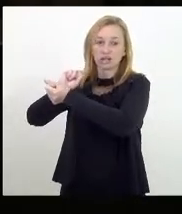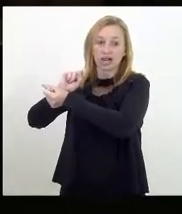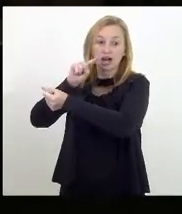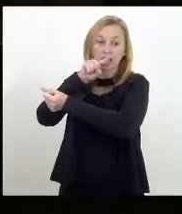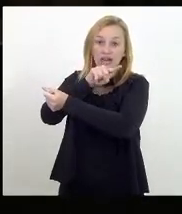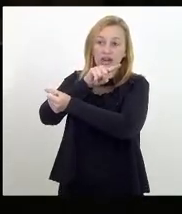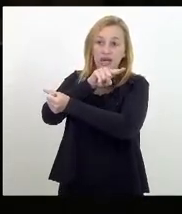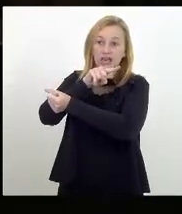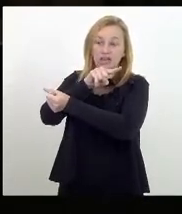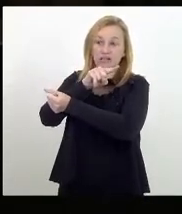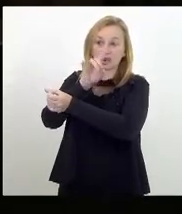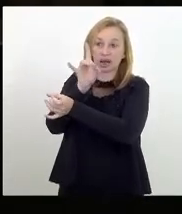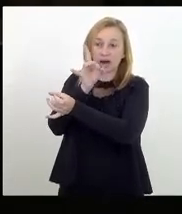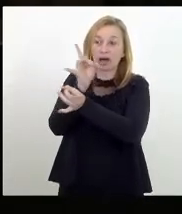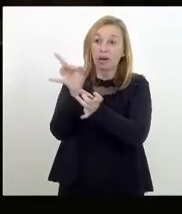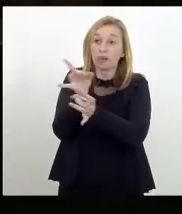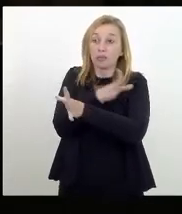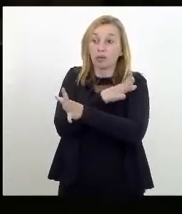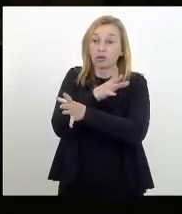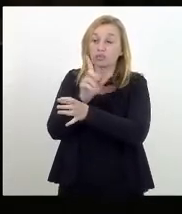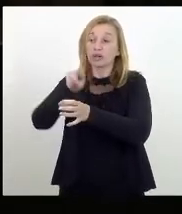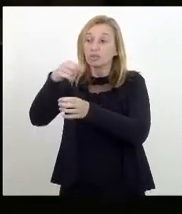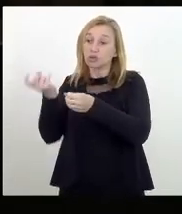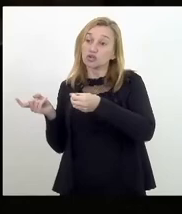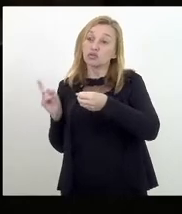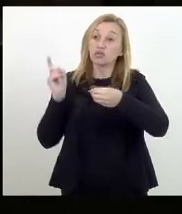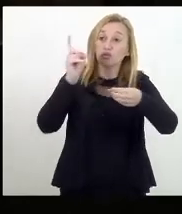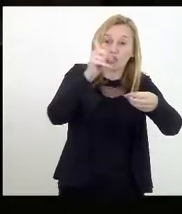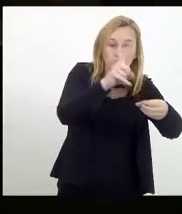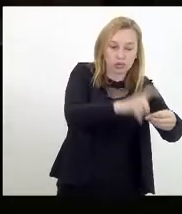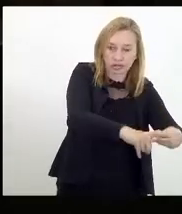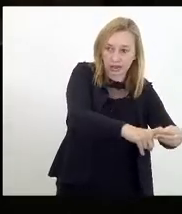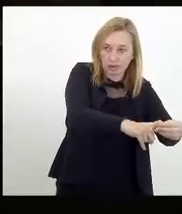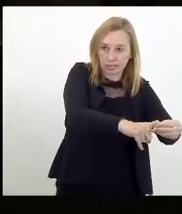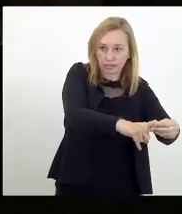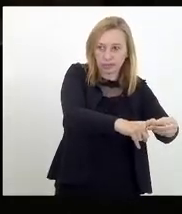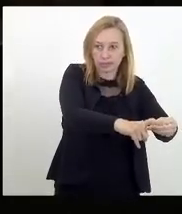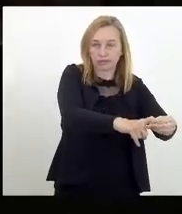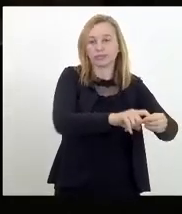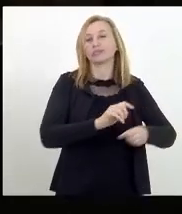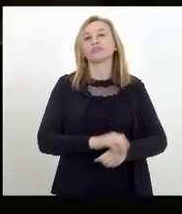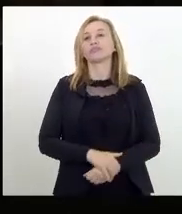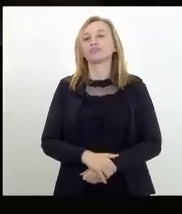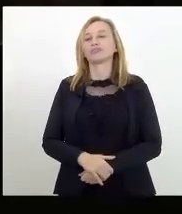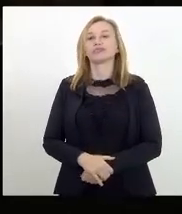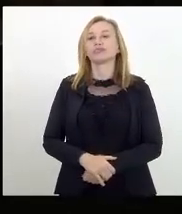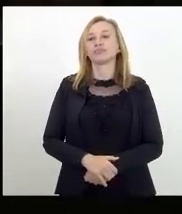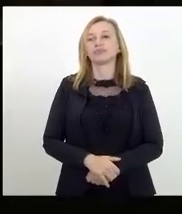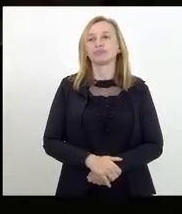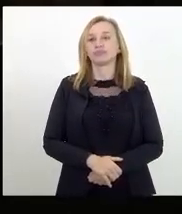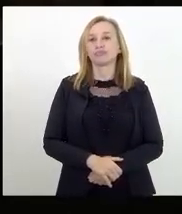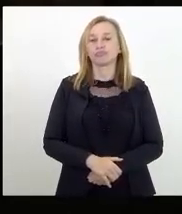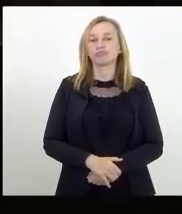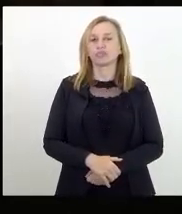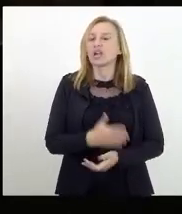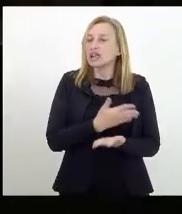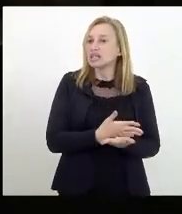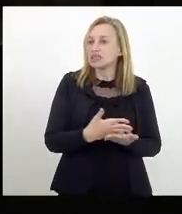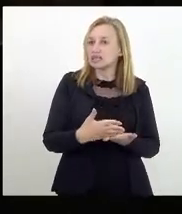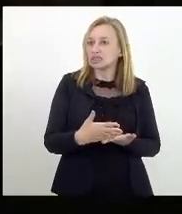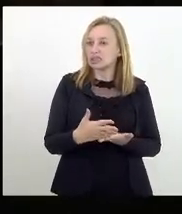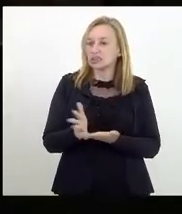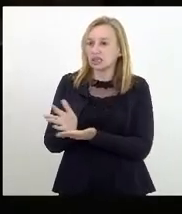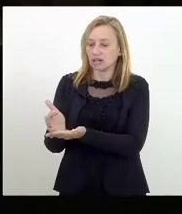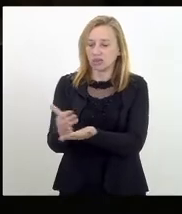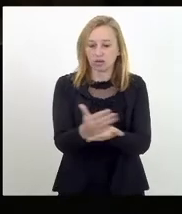retorno ao local onde funcionam desde sua inauguração e iniciamos a coleta